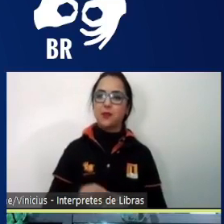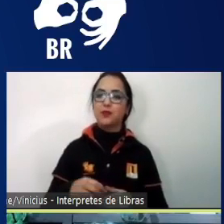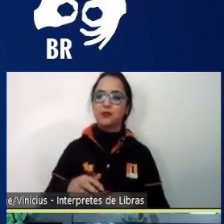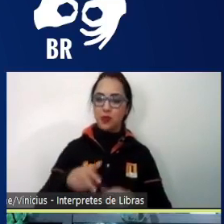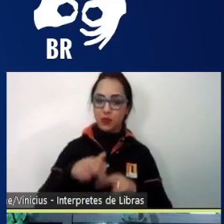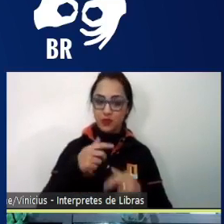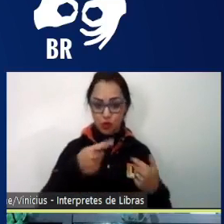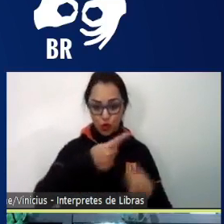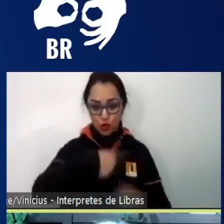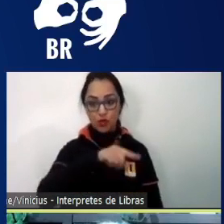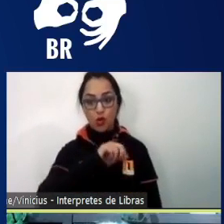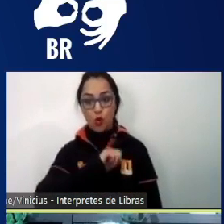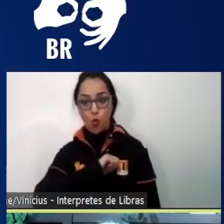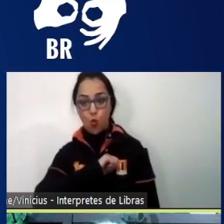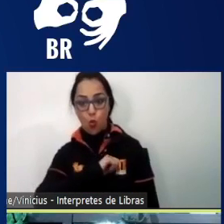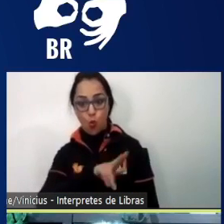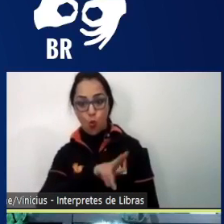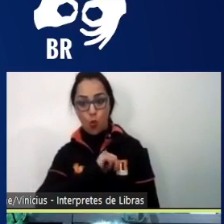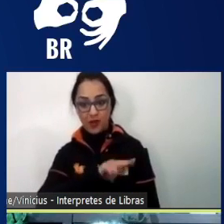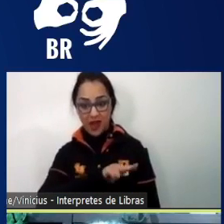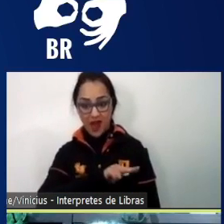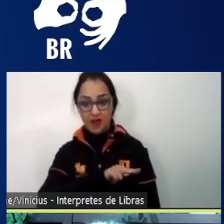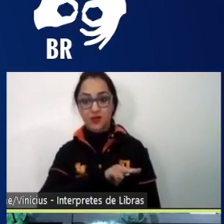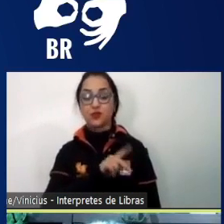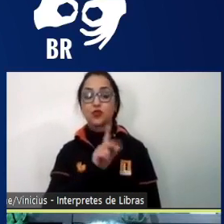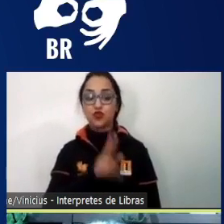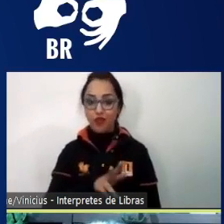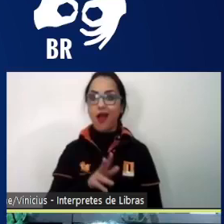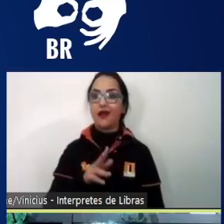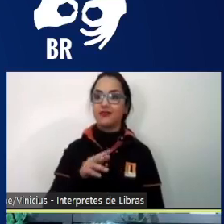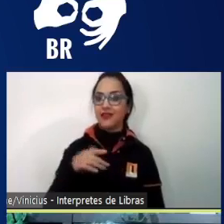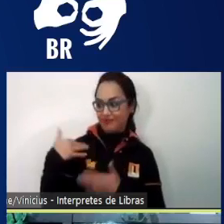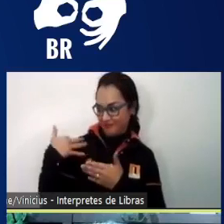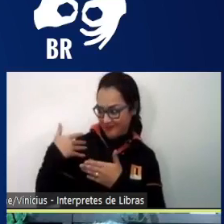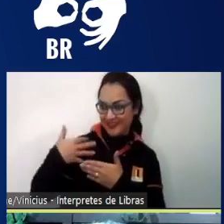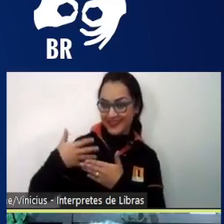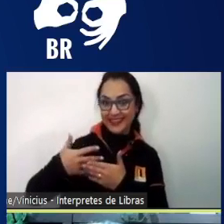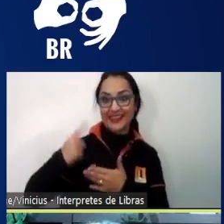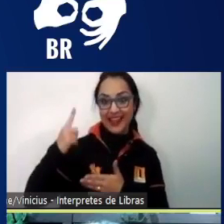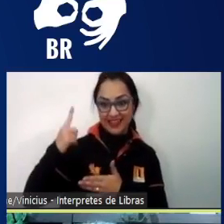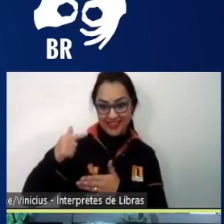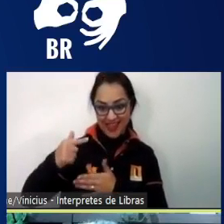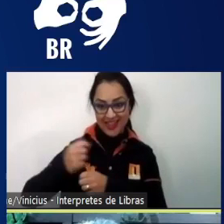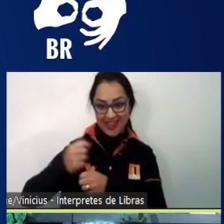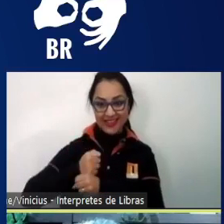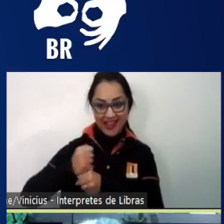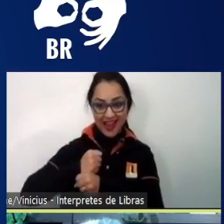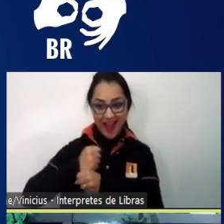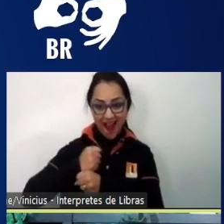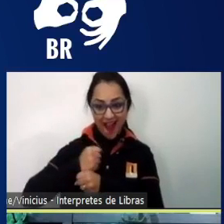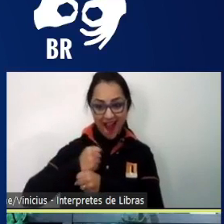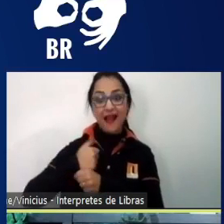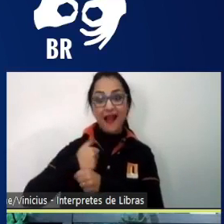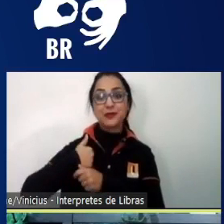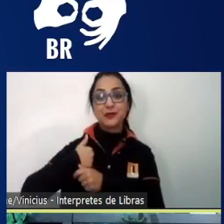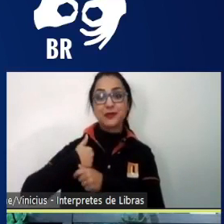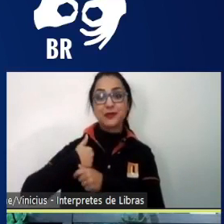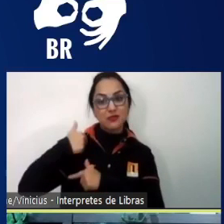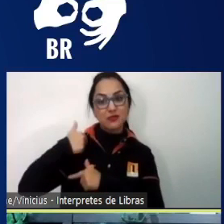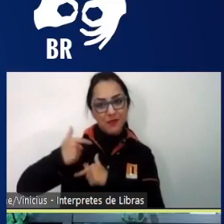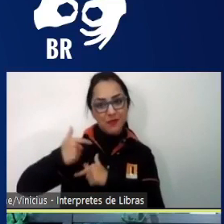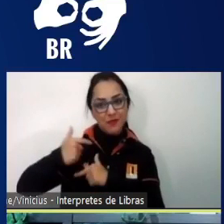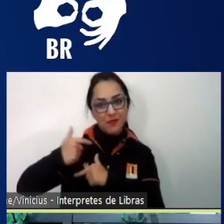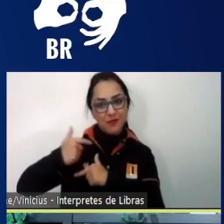trabalho da Unileu vem desenvolvendo nesses 17 anos. Porque advém da certeza de